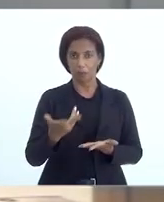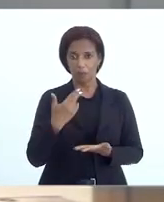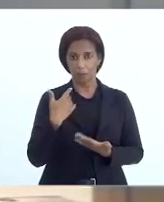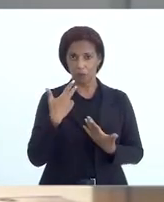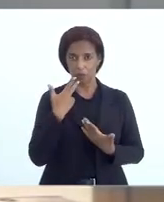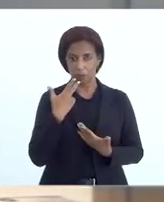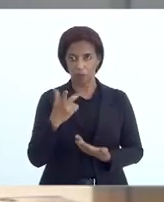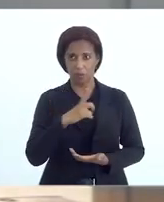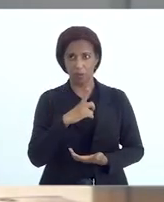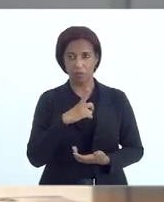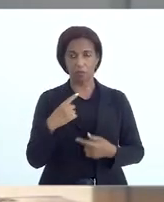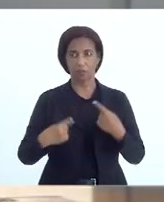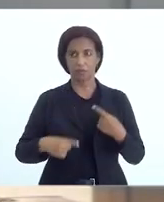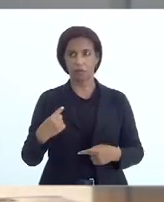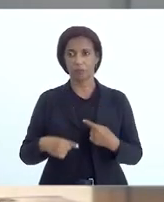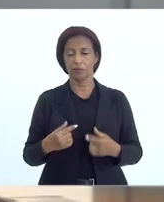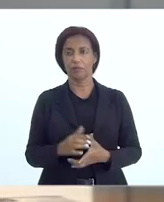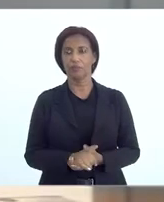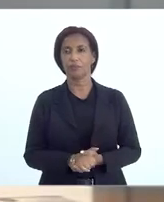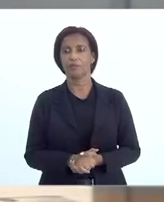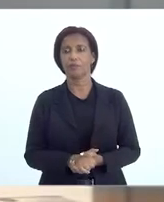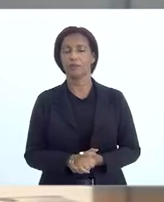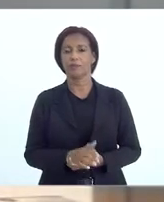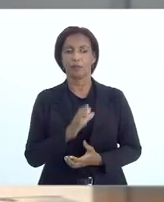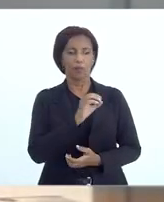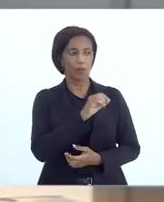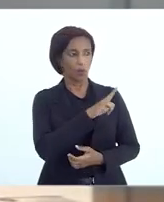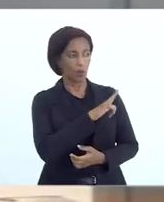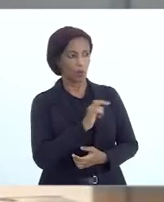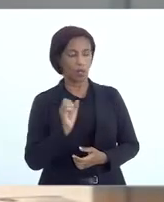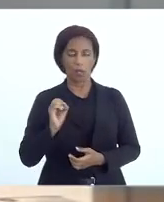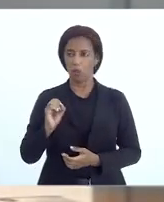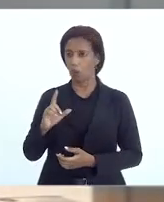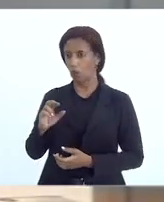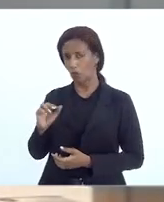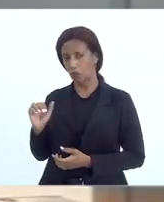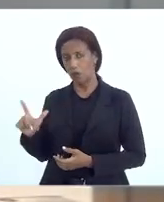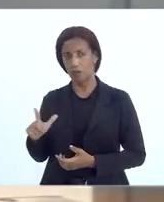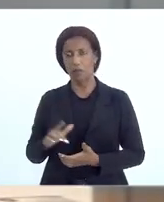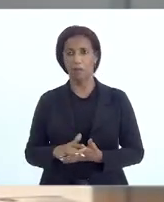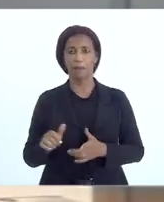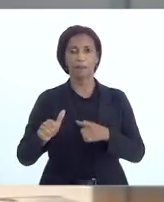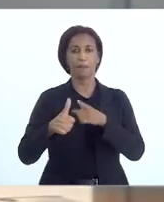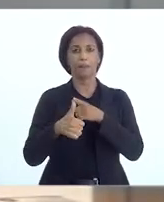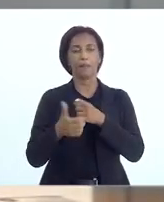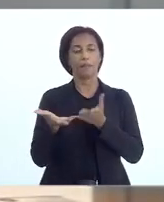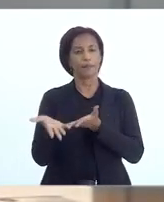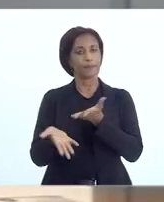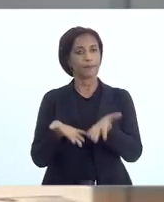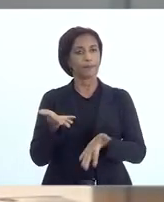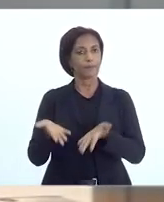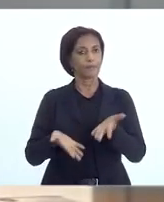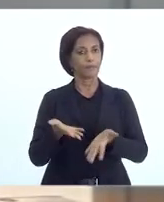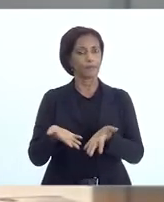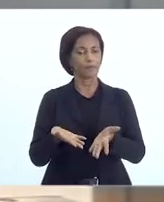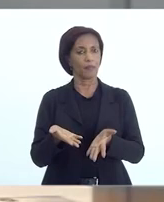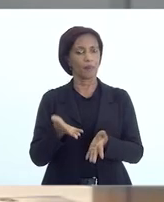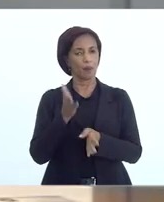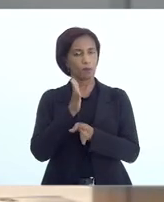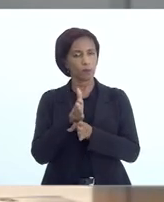dou diante do que a gente tem discutir o seguinte Coronel Carlos Coronel Neto o primeiro dá um tratamento